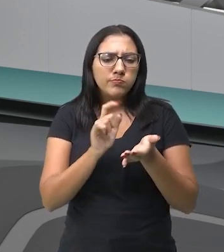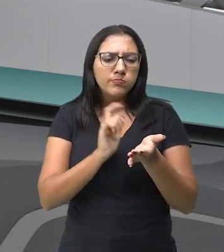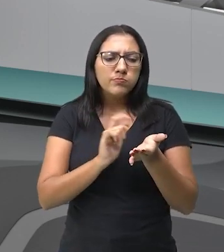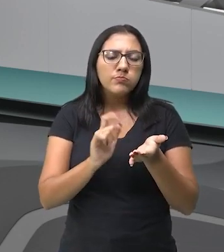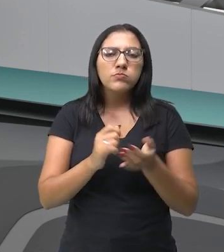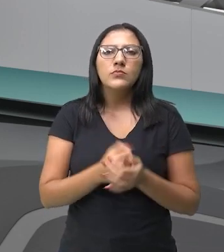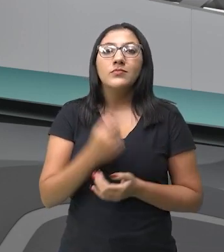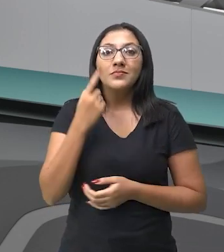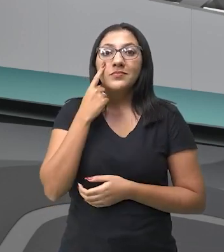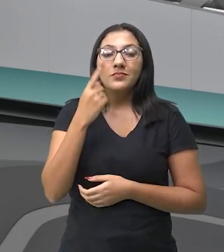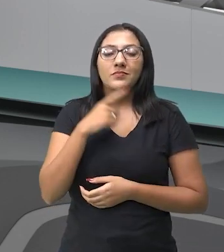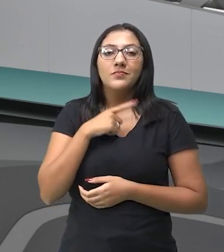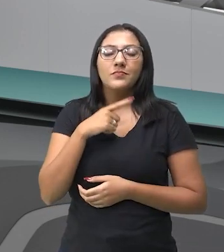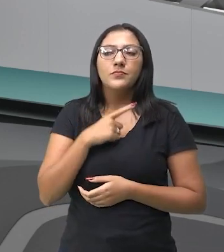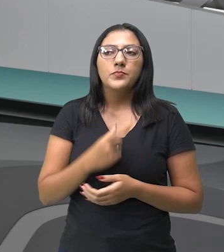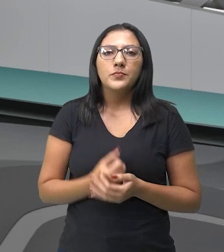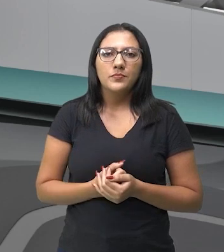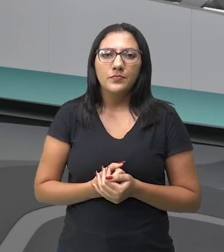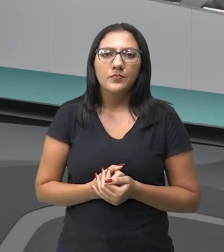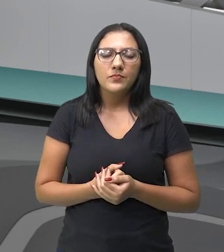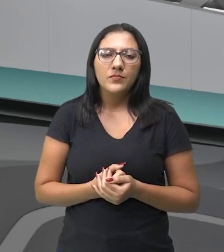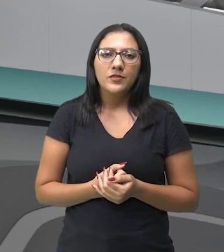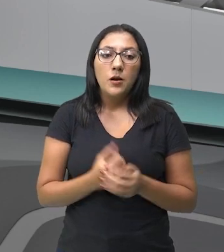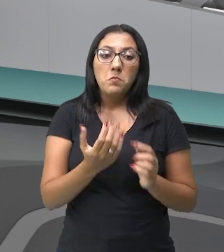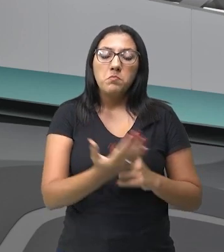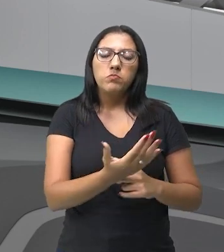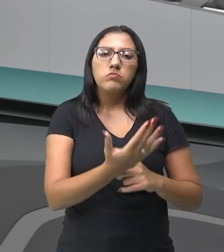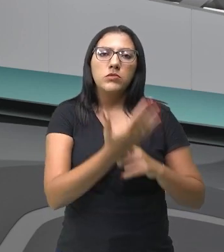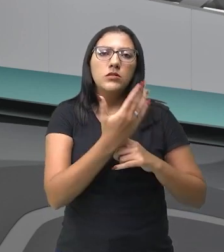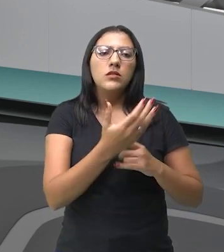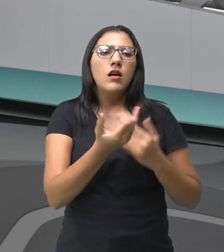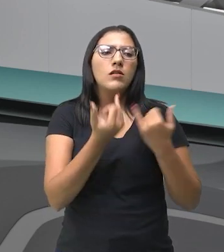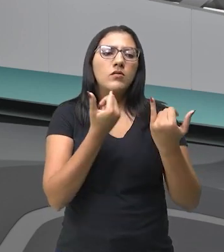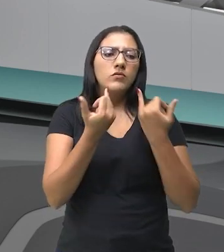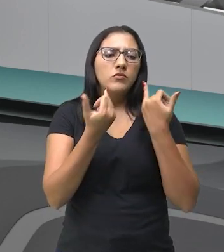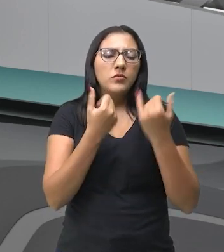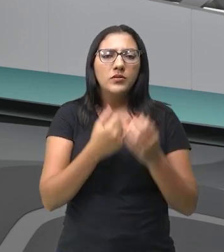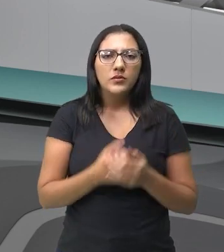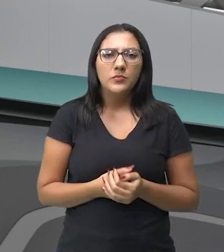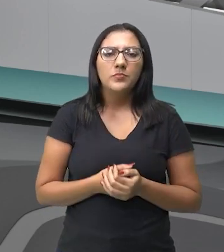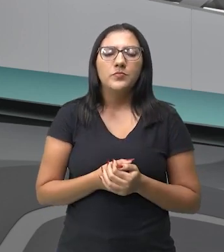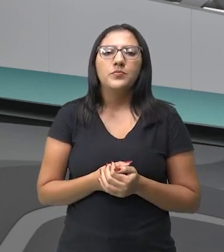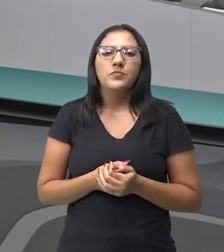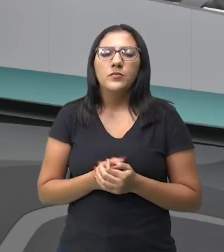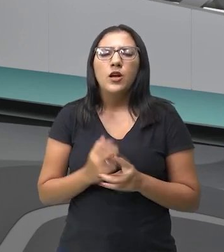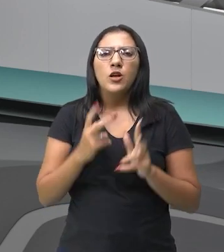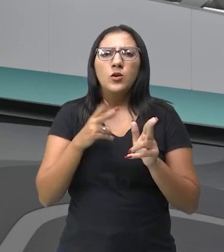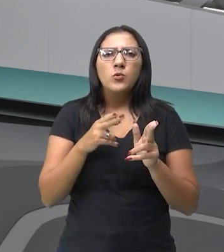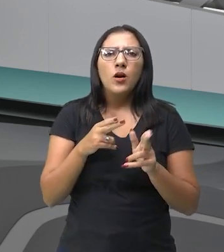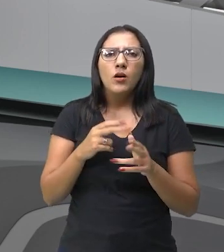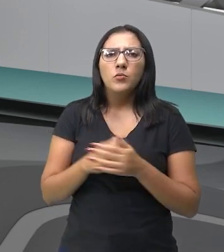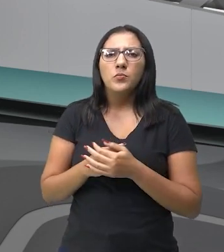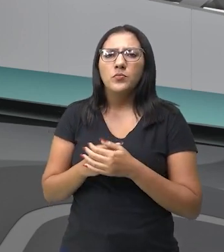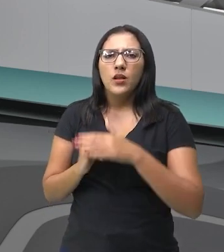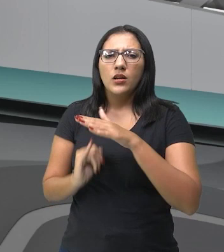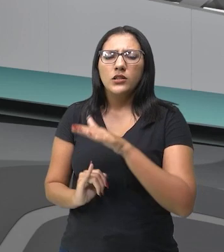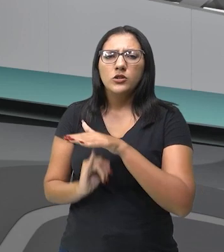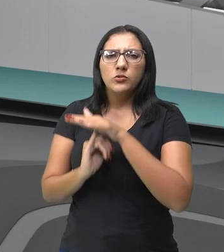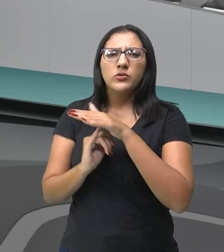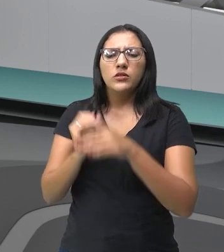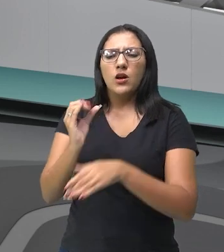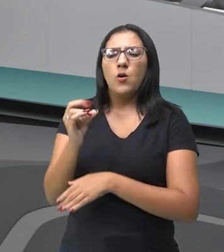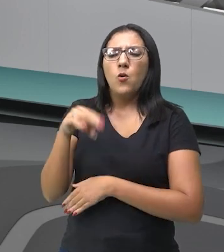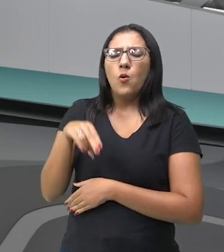recomenda como o que seria o consumo ideal de água diário para uma família ou para uma pessoa, assim por diante. Aí o